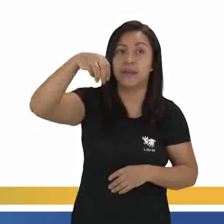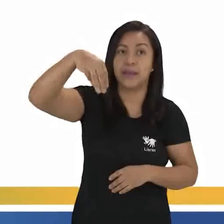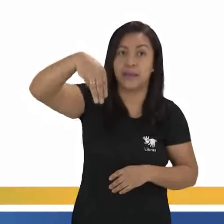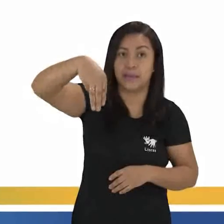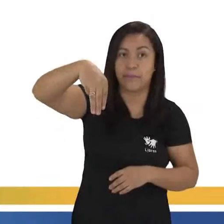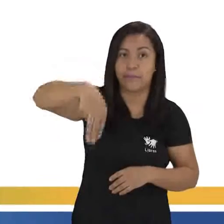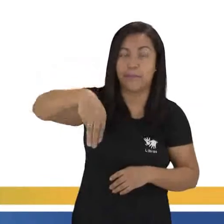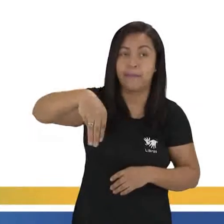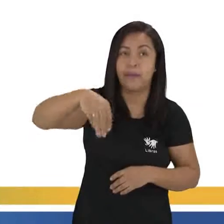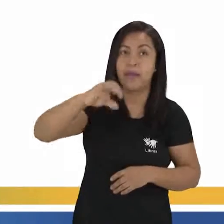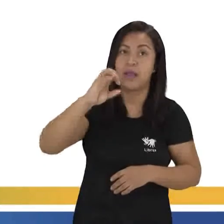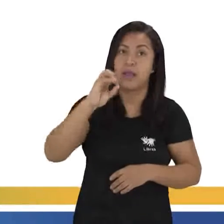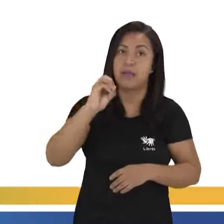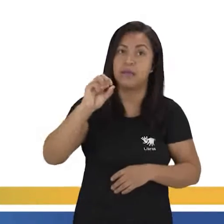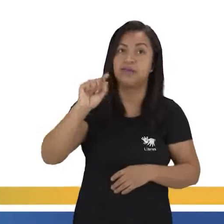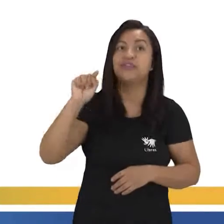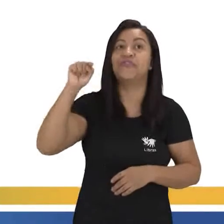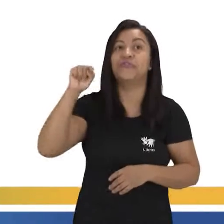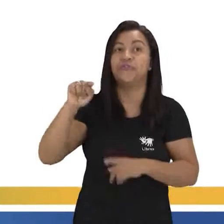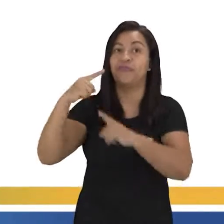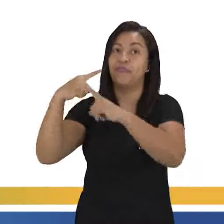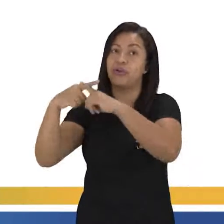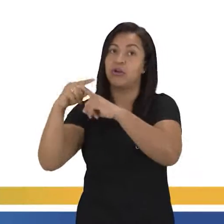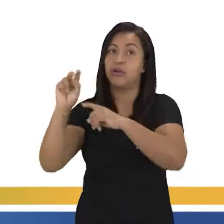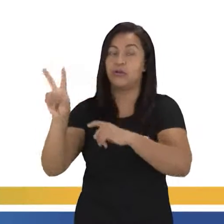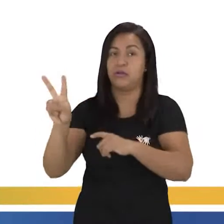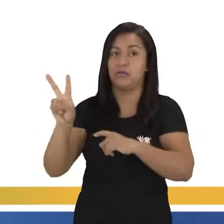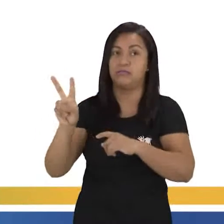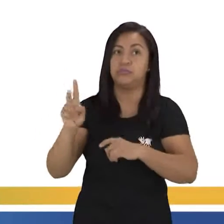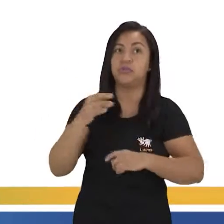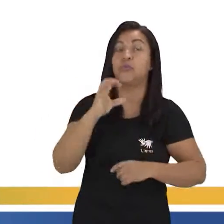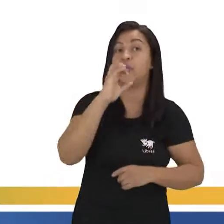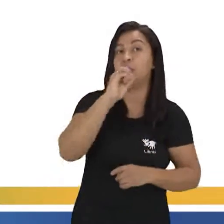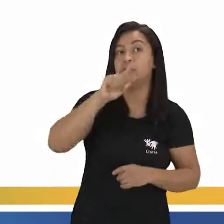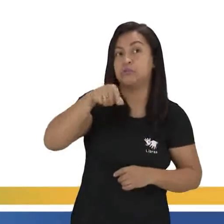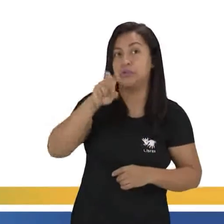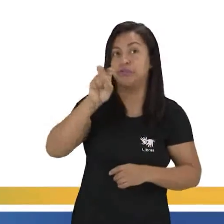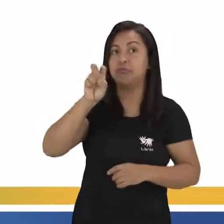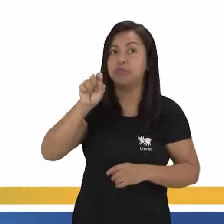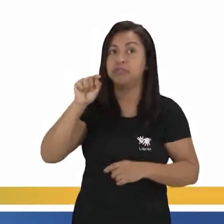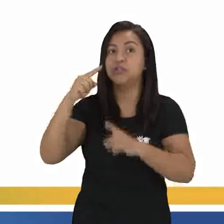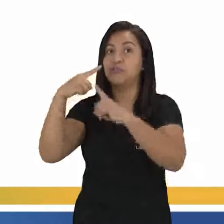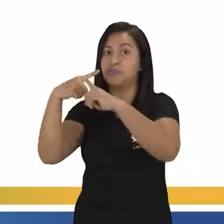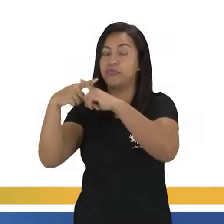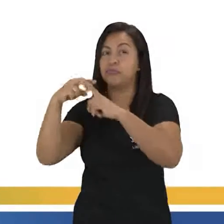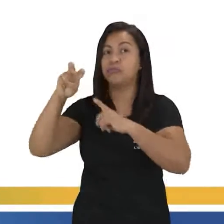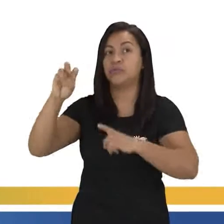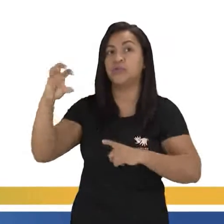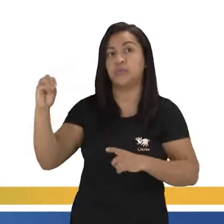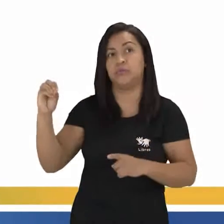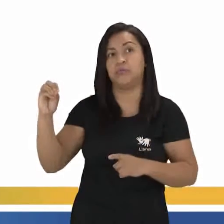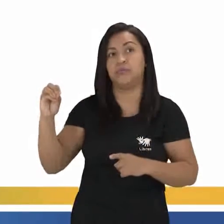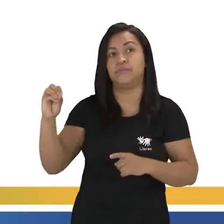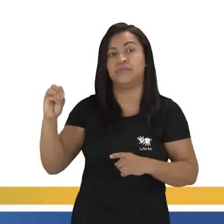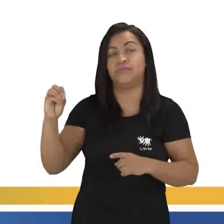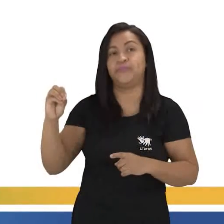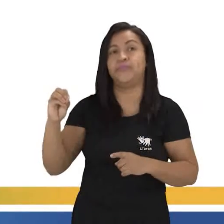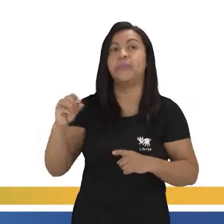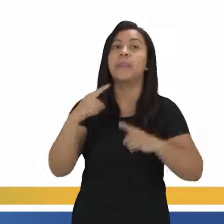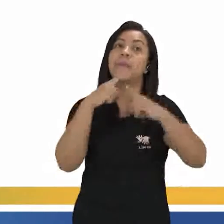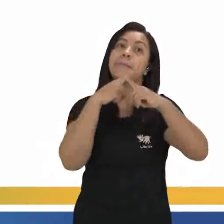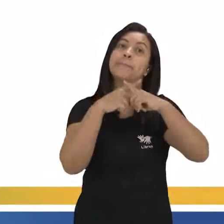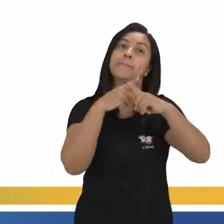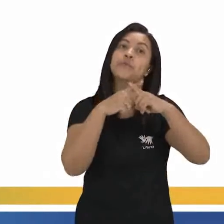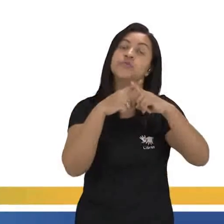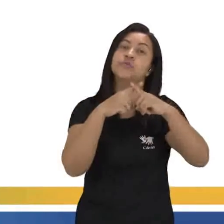é meio quilograma. E a velocidade é igual a 50, que nós já achamos no primeiro passo. Multiplicando 0,5